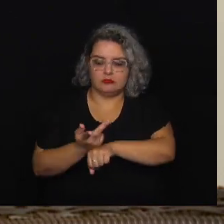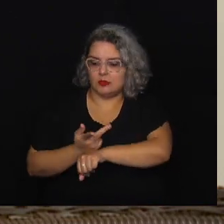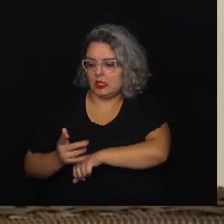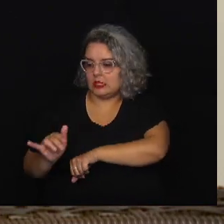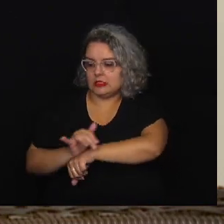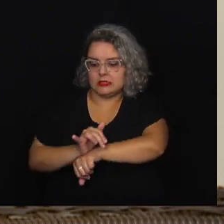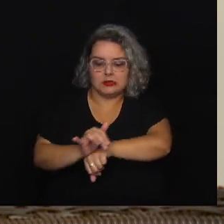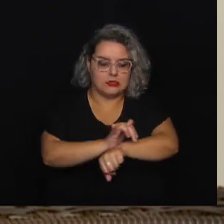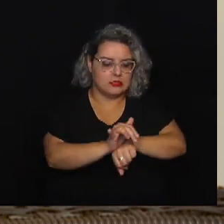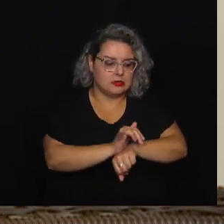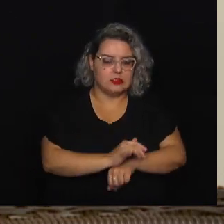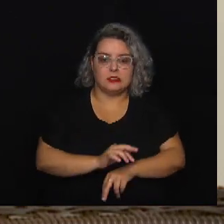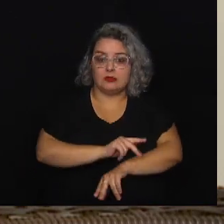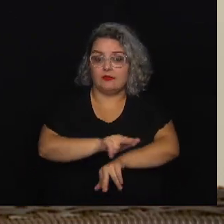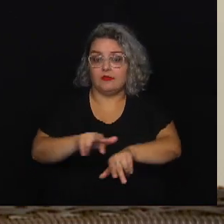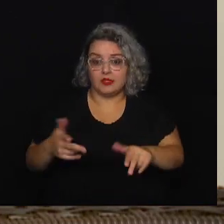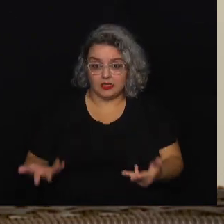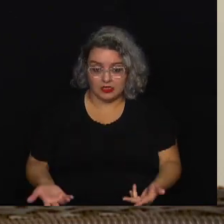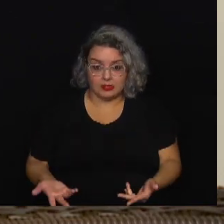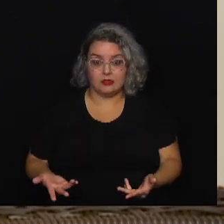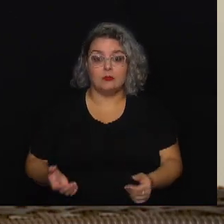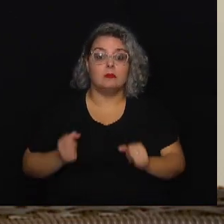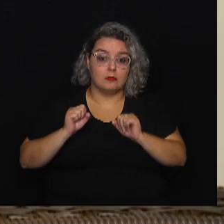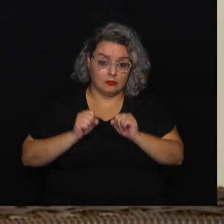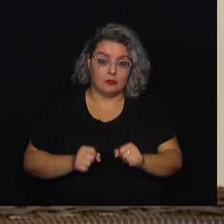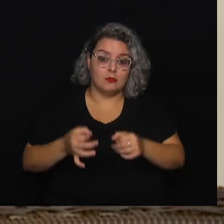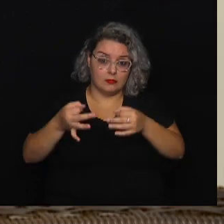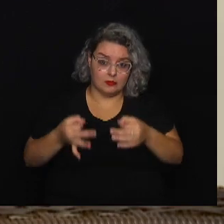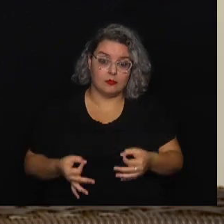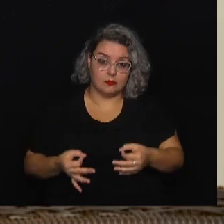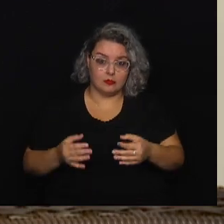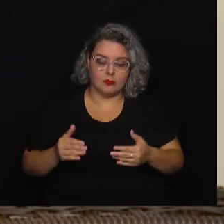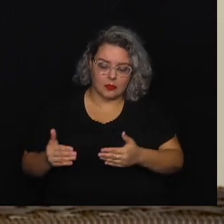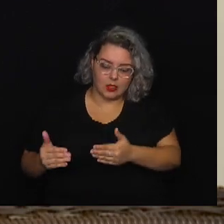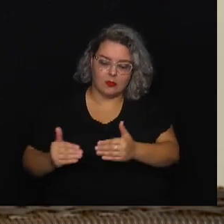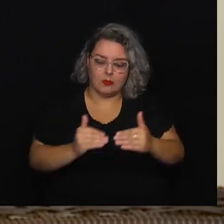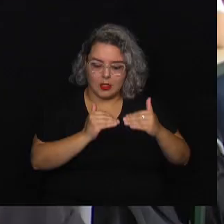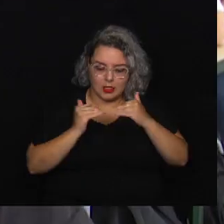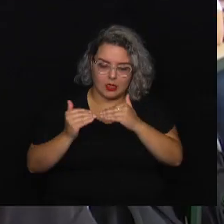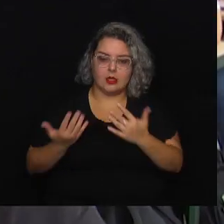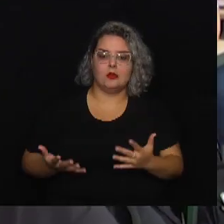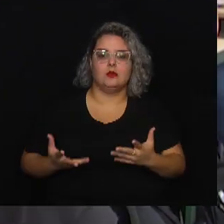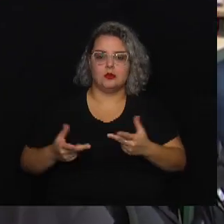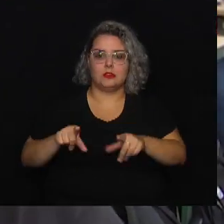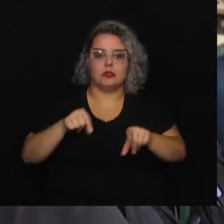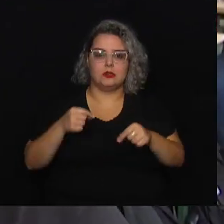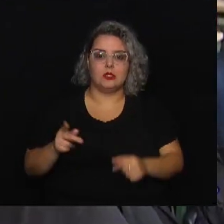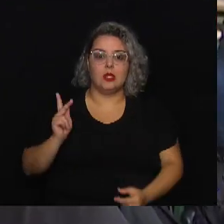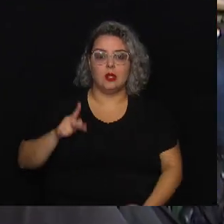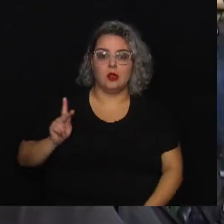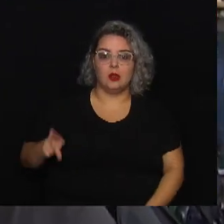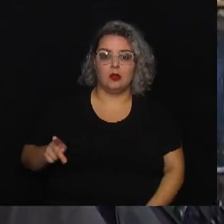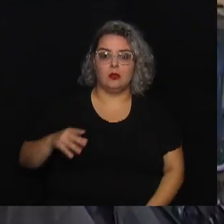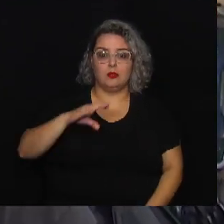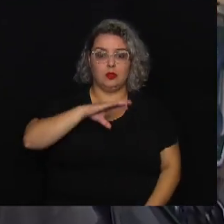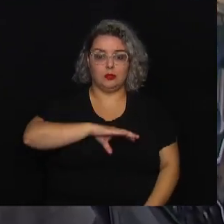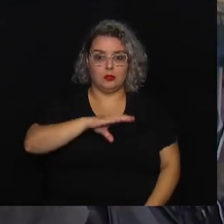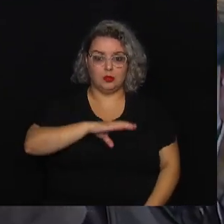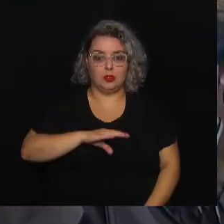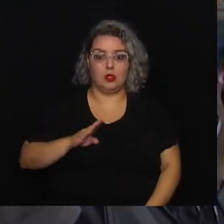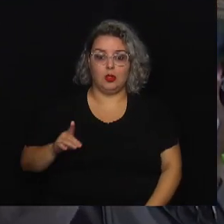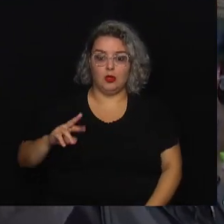várias situações para poder acertar e alinhar toda essa escolha. A professora de português,